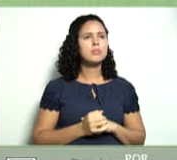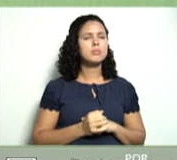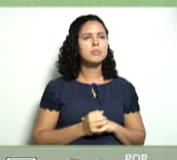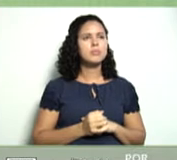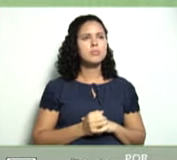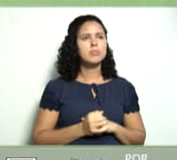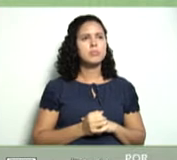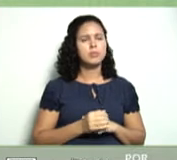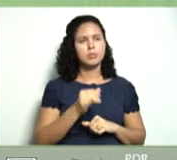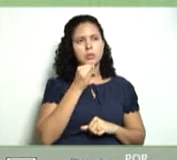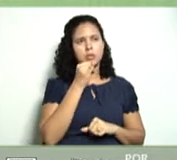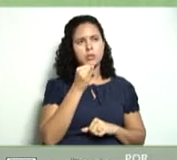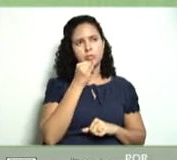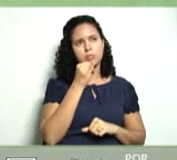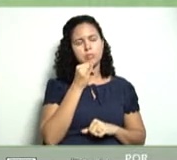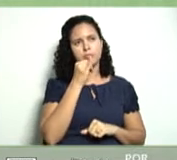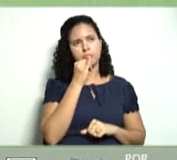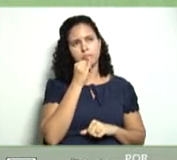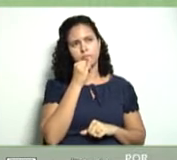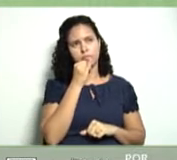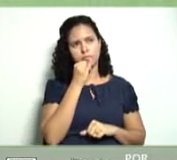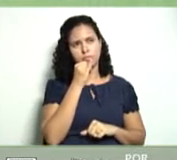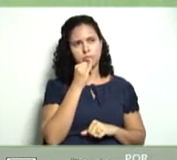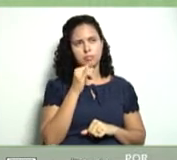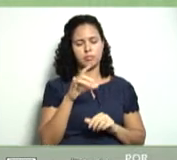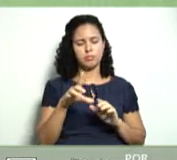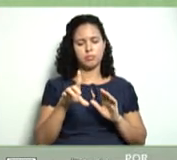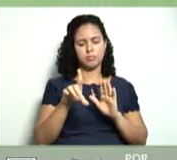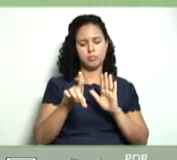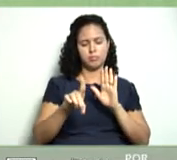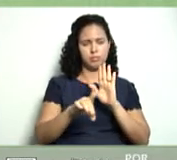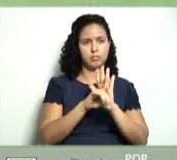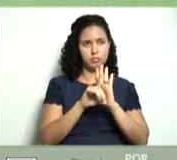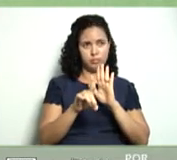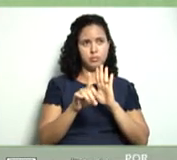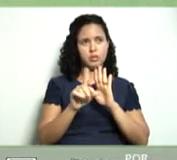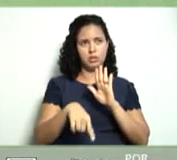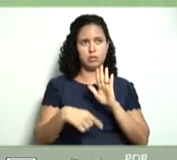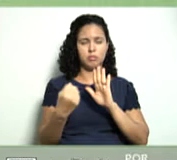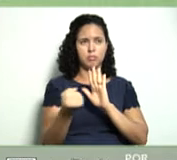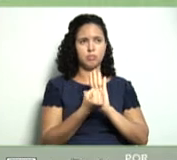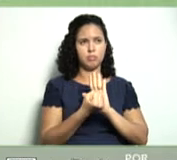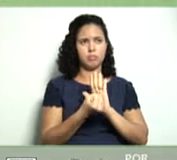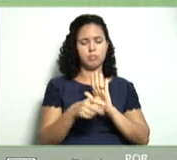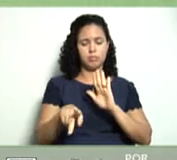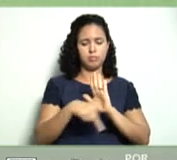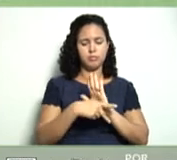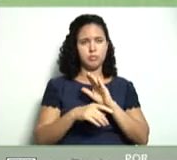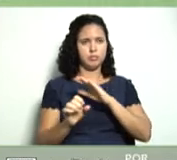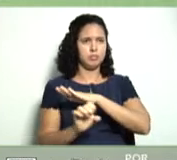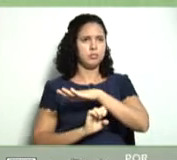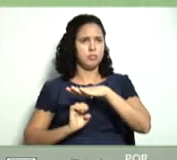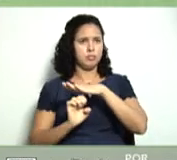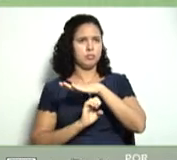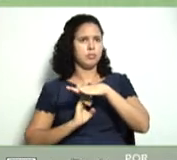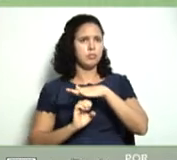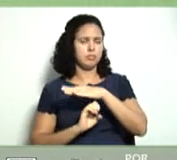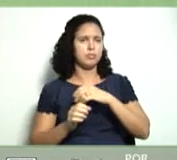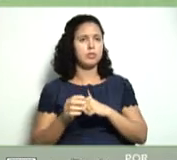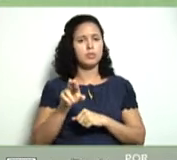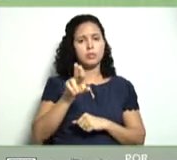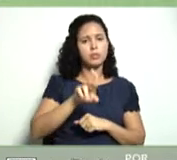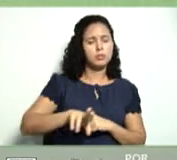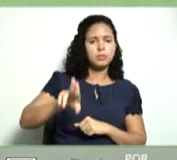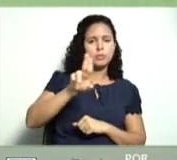fosse uma declaração mesmo aqui seria a logo da empresa enfim você utilizou o recurso